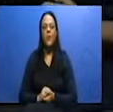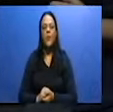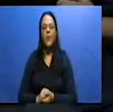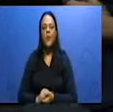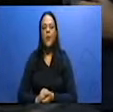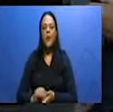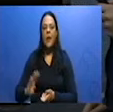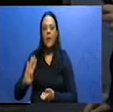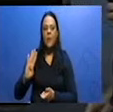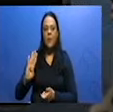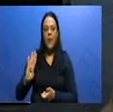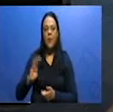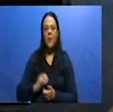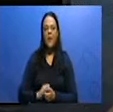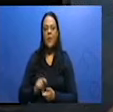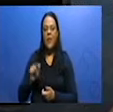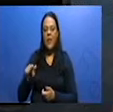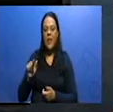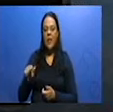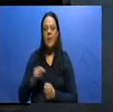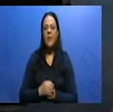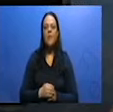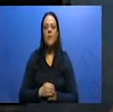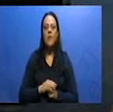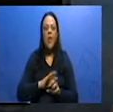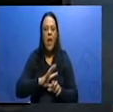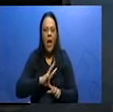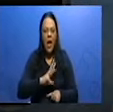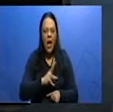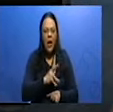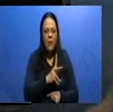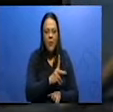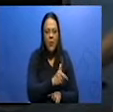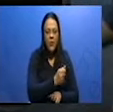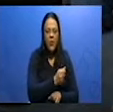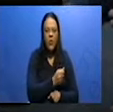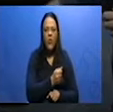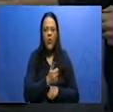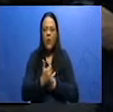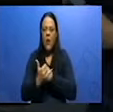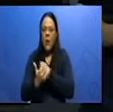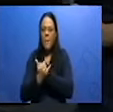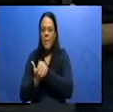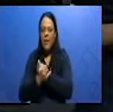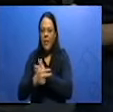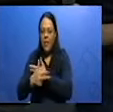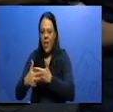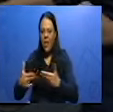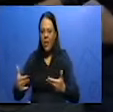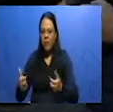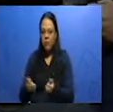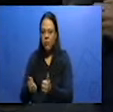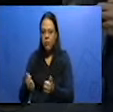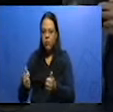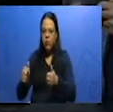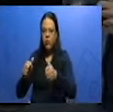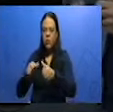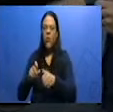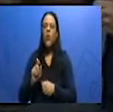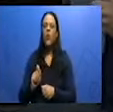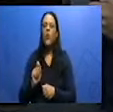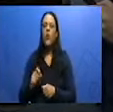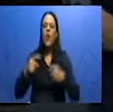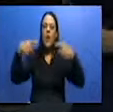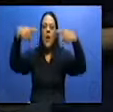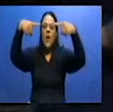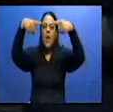Eram habilidosos nas técnicas de moldar metais. Então, isso é relacionar, pessoal.